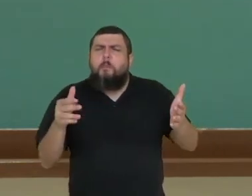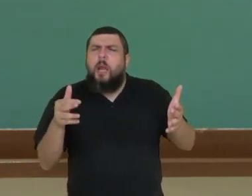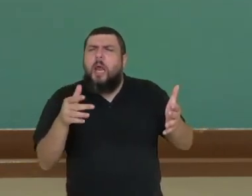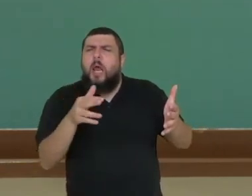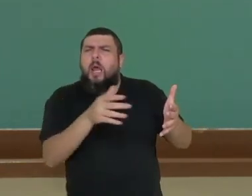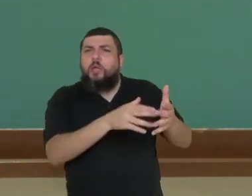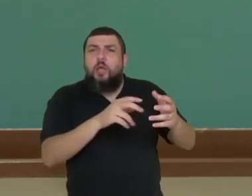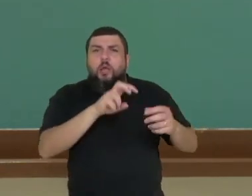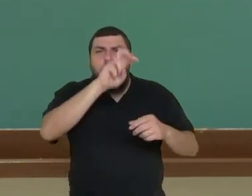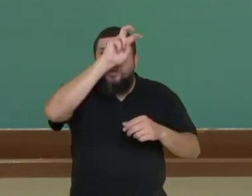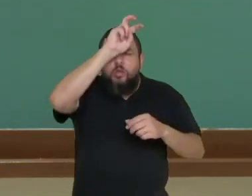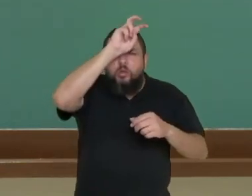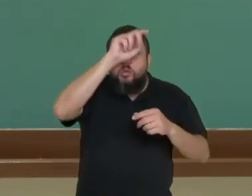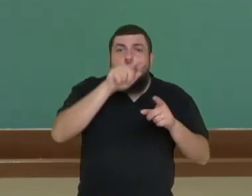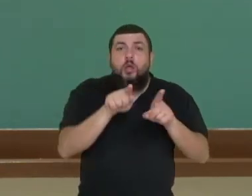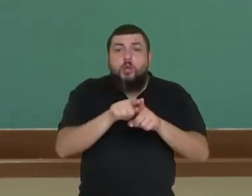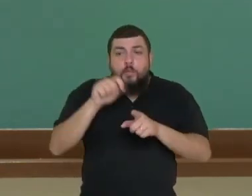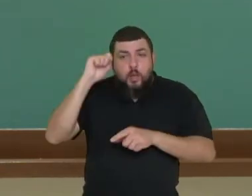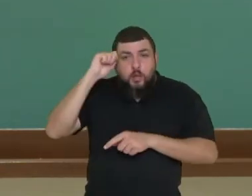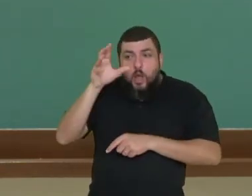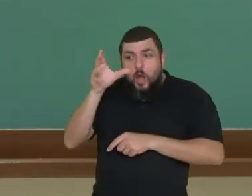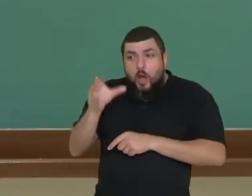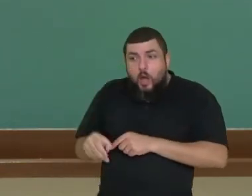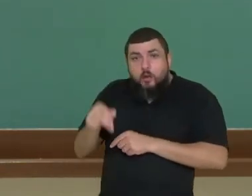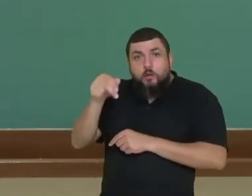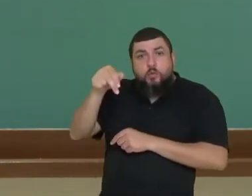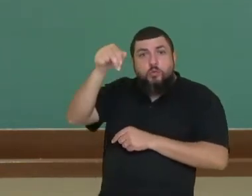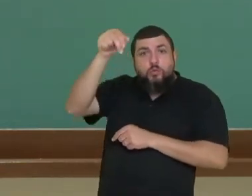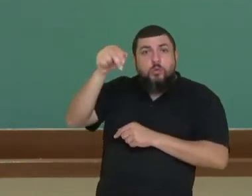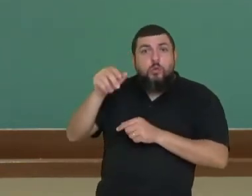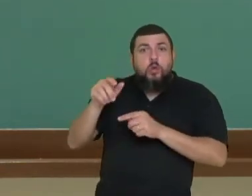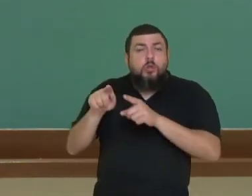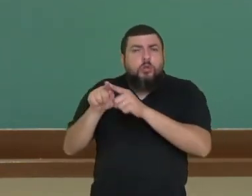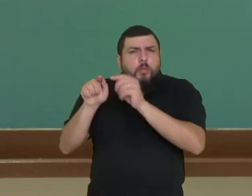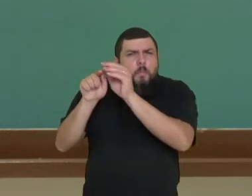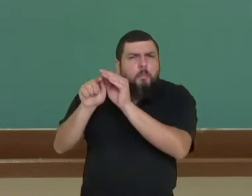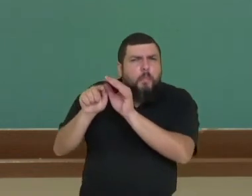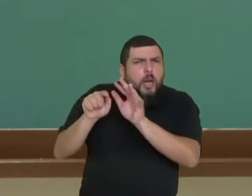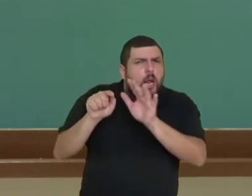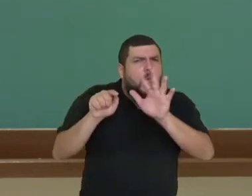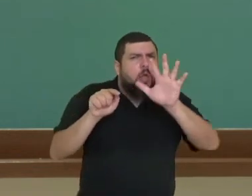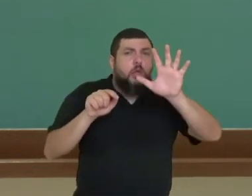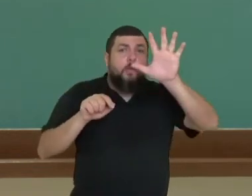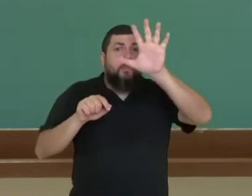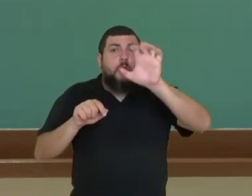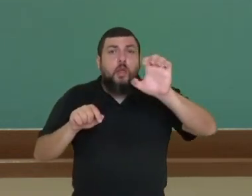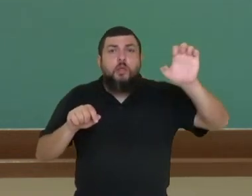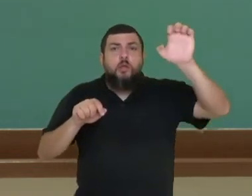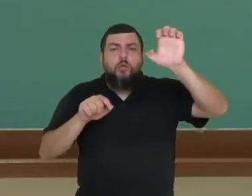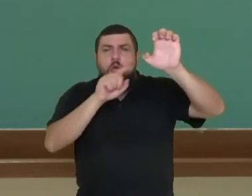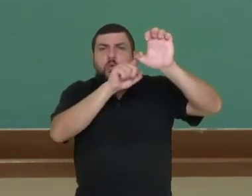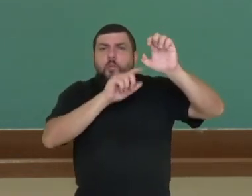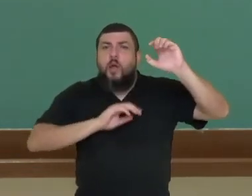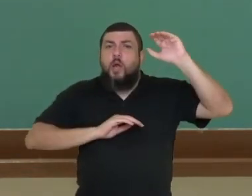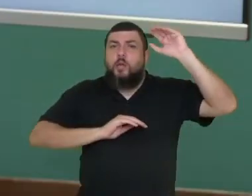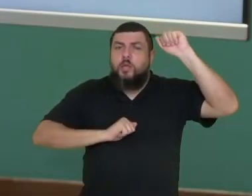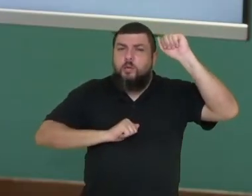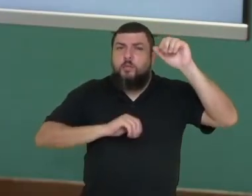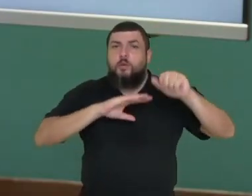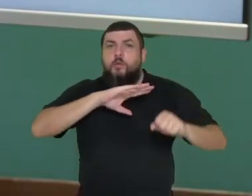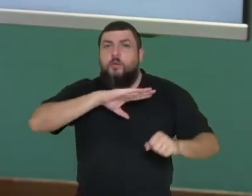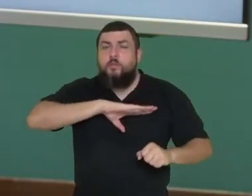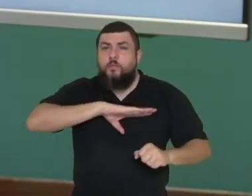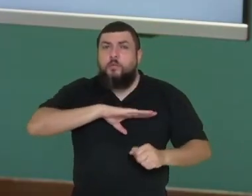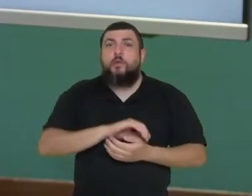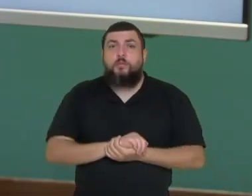ali. Dominaram todo o norte da África e chegaram no mundo da região hispânica, atual região da Espanha e Portugal.